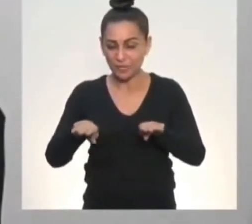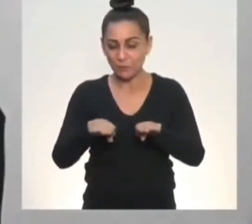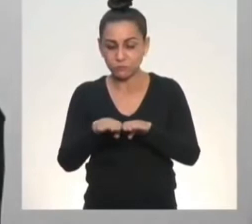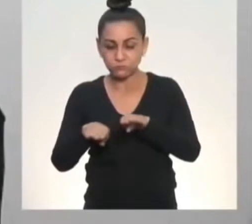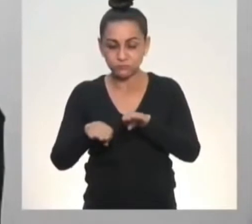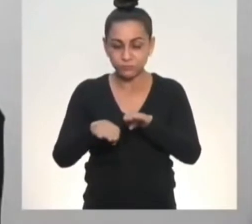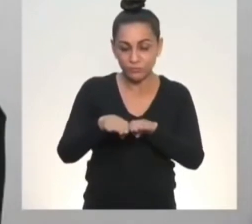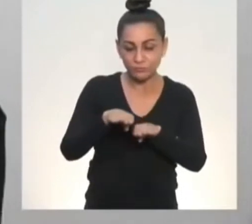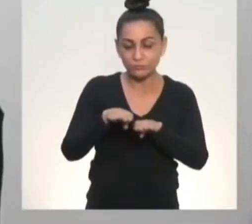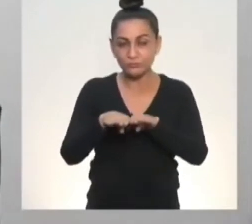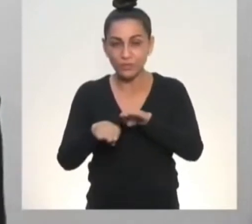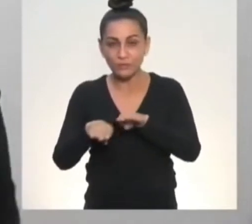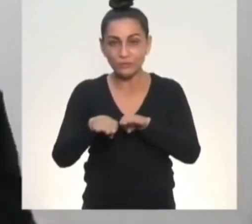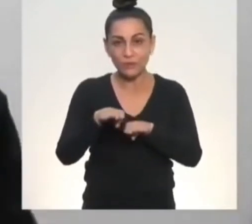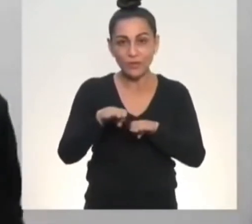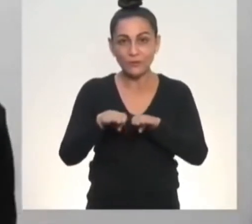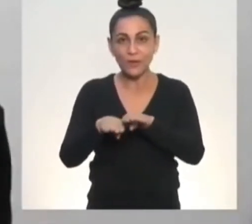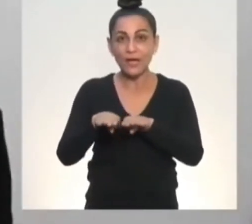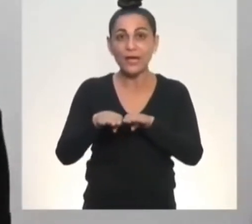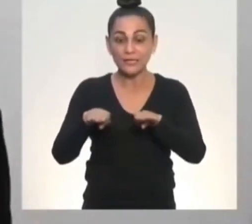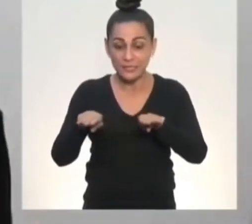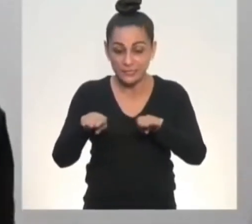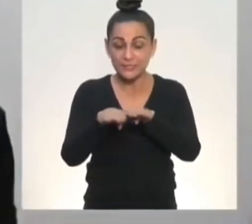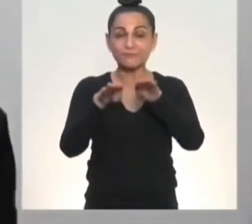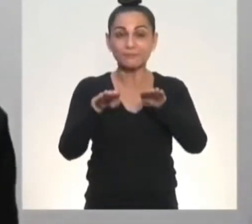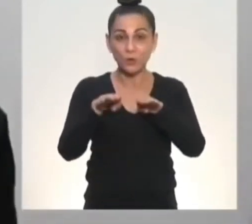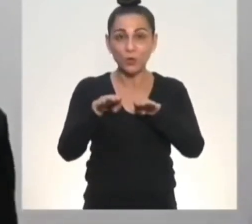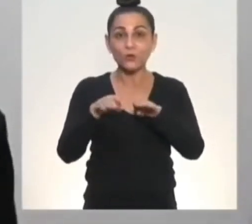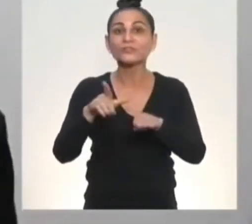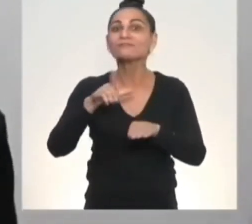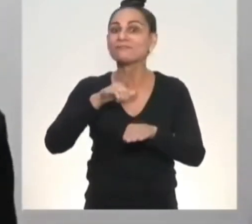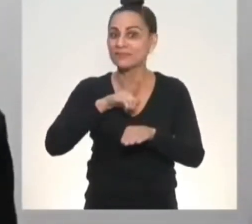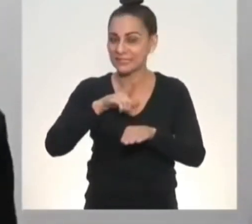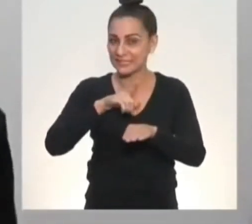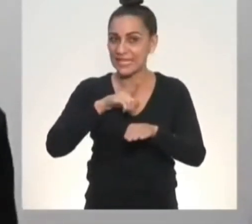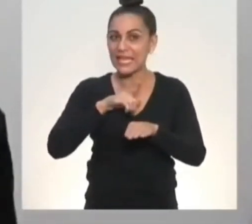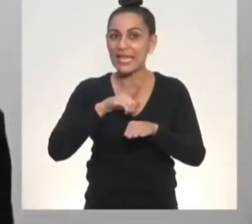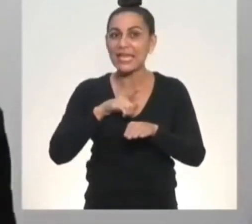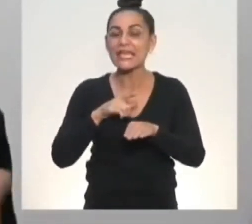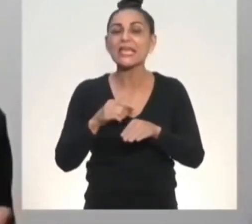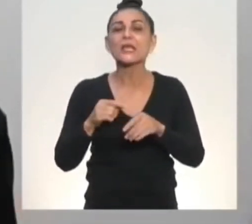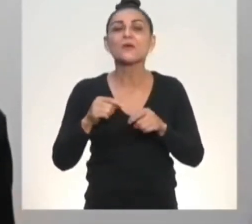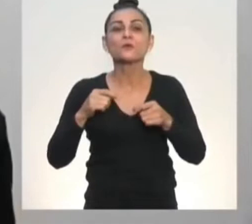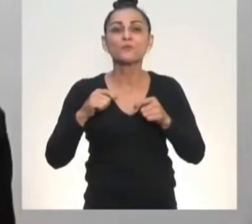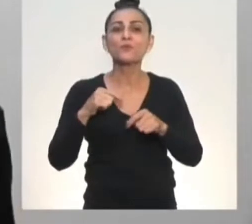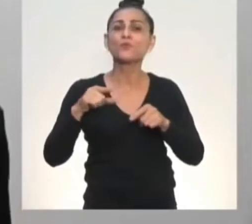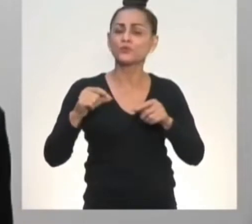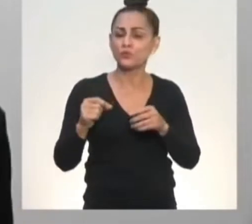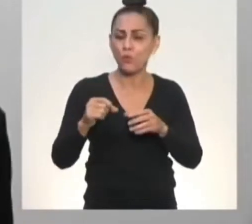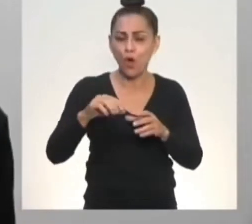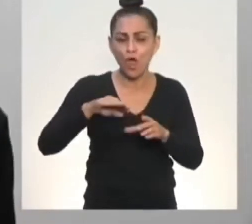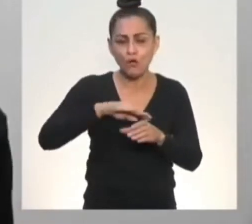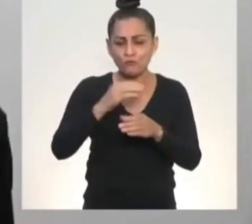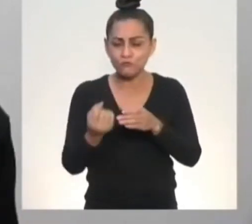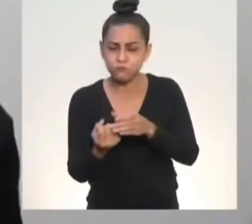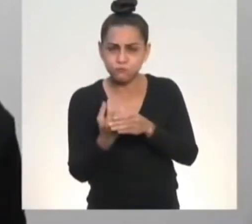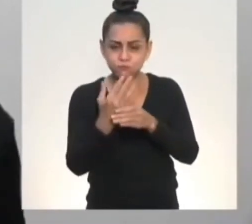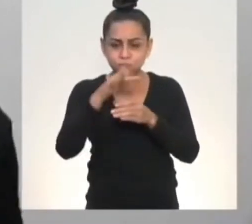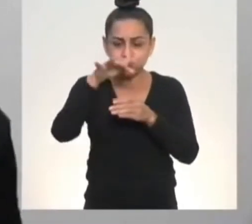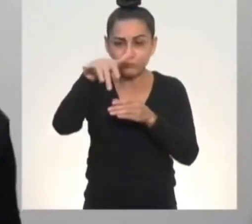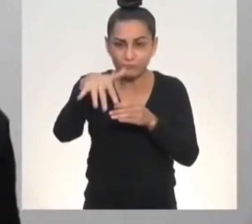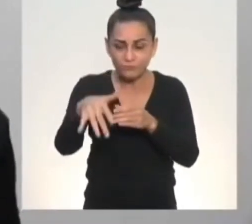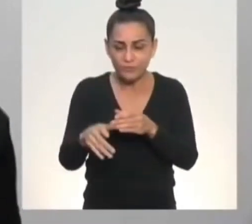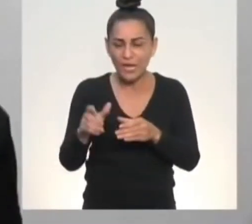com a placa pacífica, e ali, nesse encontro de placas, existe muito tectonismo ativo, vulcanismo. Isso tudo está bem